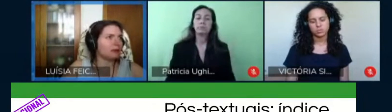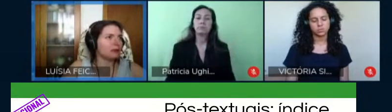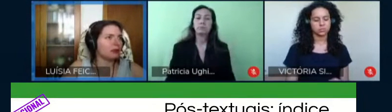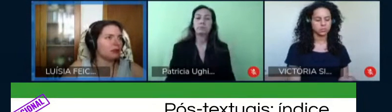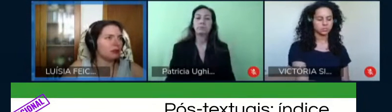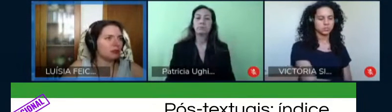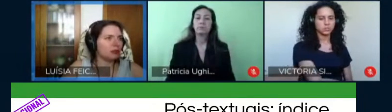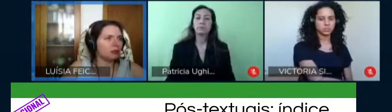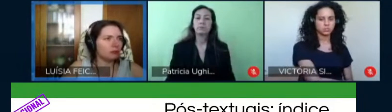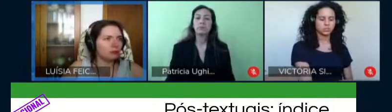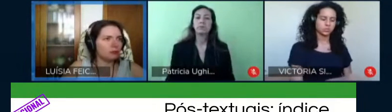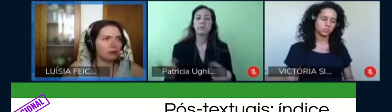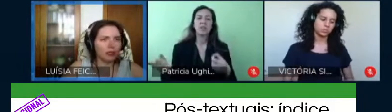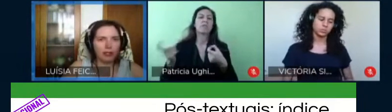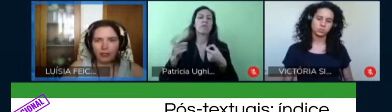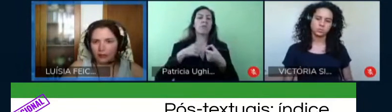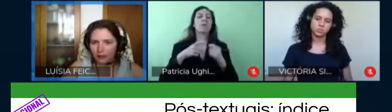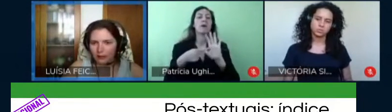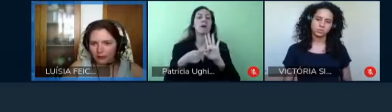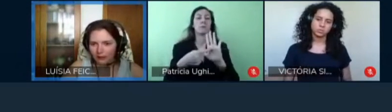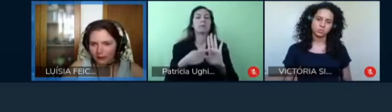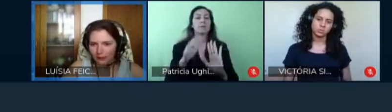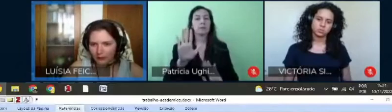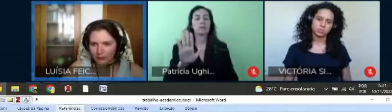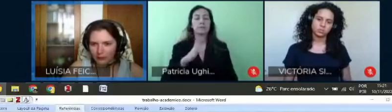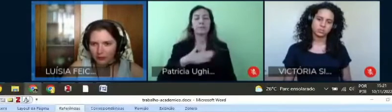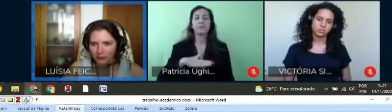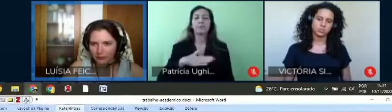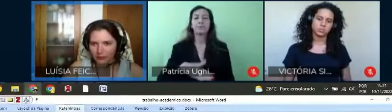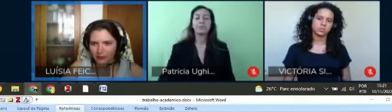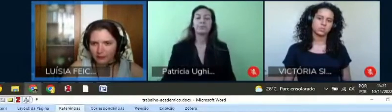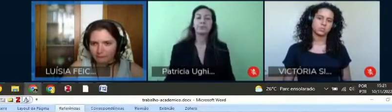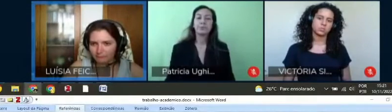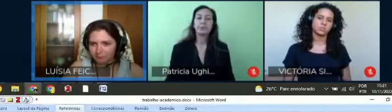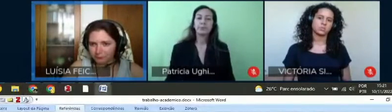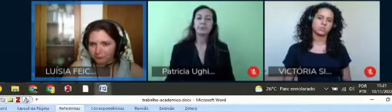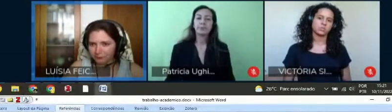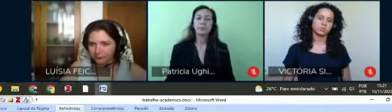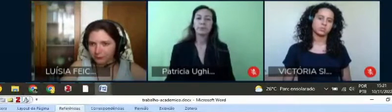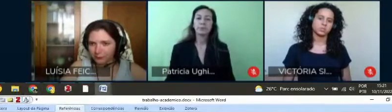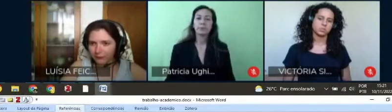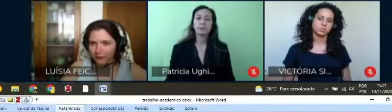para a apresentação, que eu acho que eu não cheguei a mostrar para vocês,